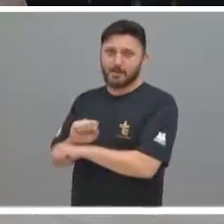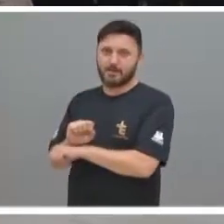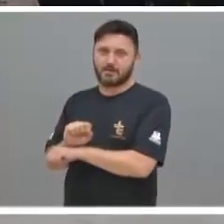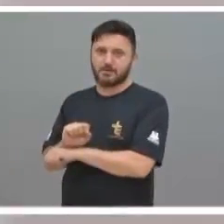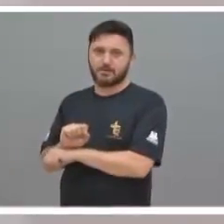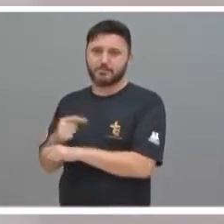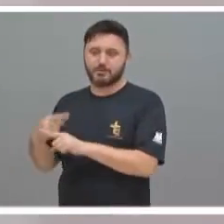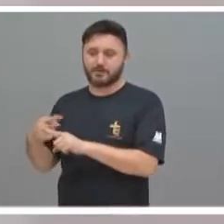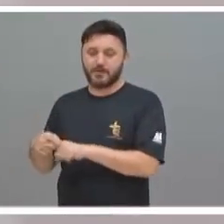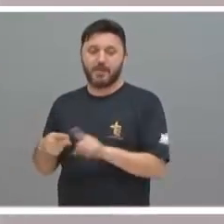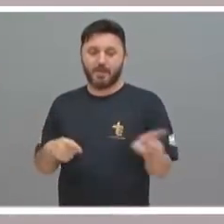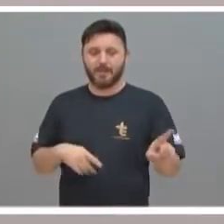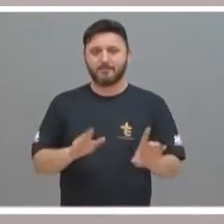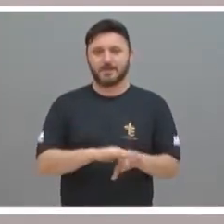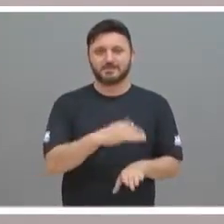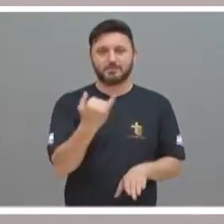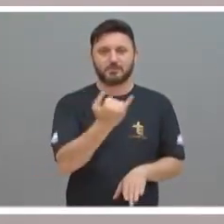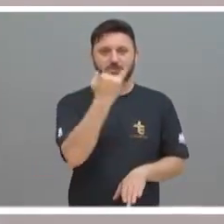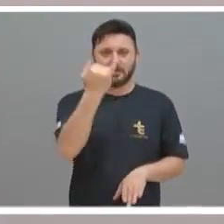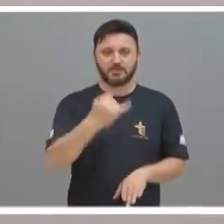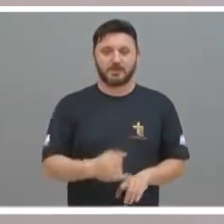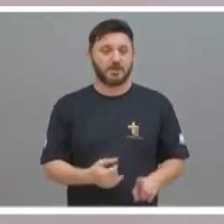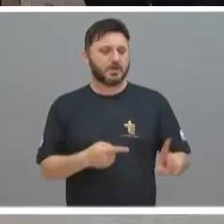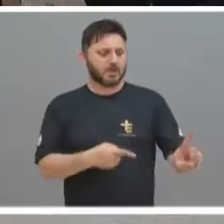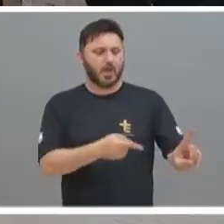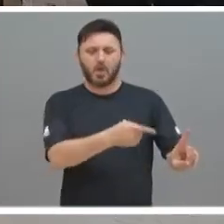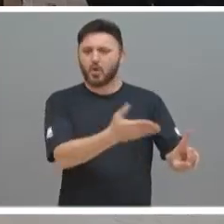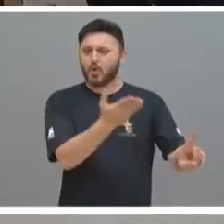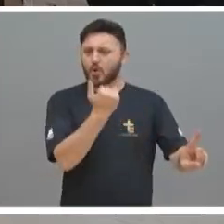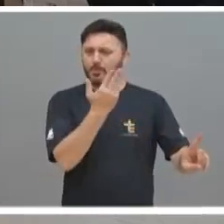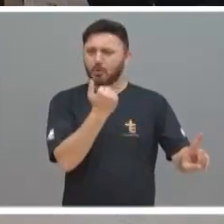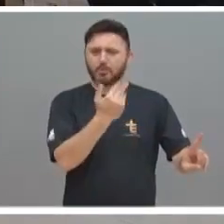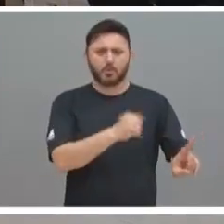comigo e come, come à vontade,